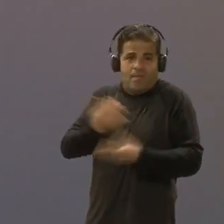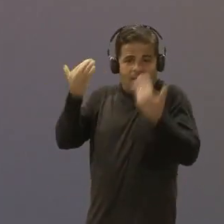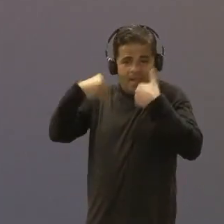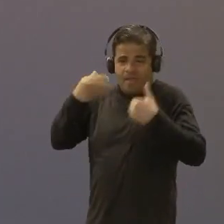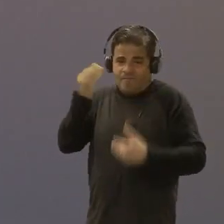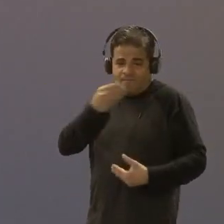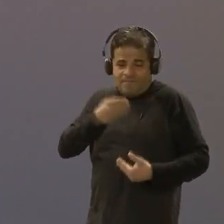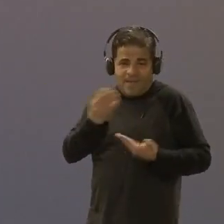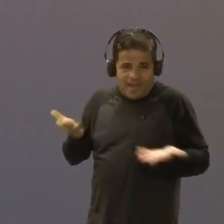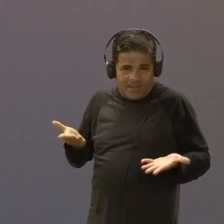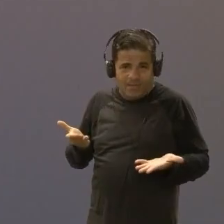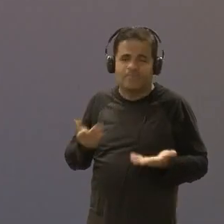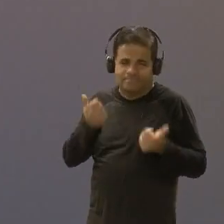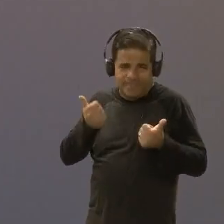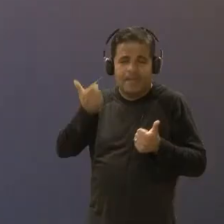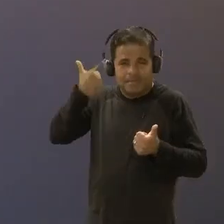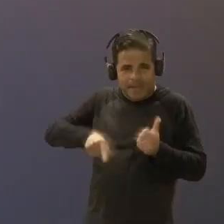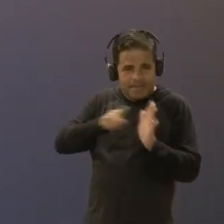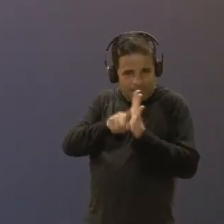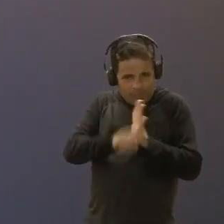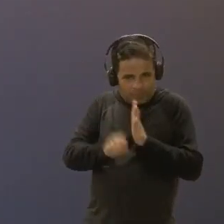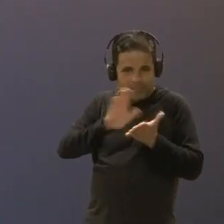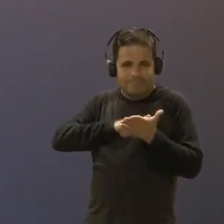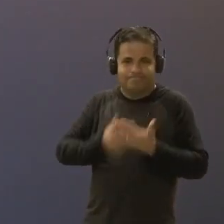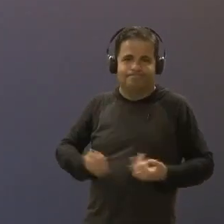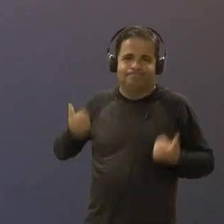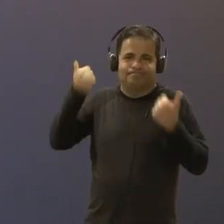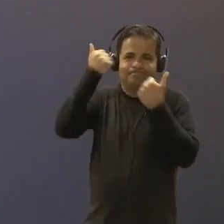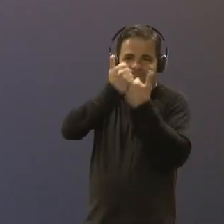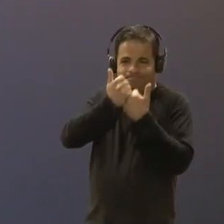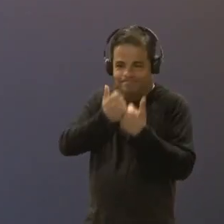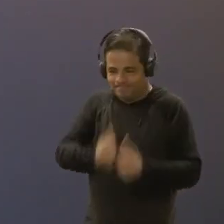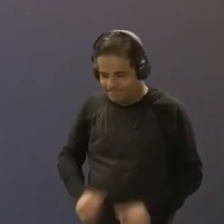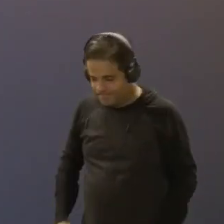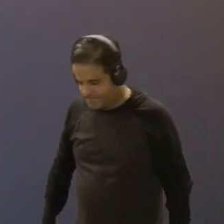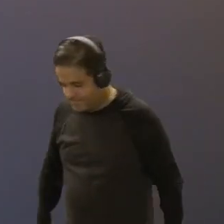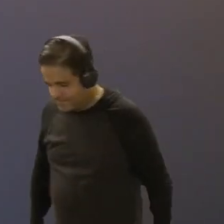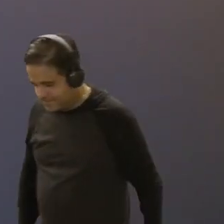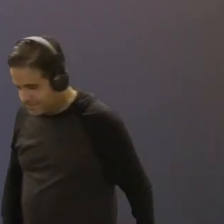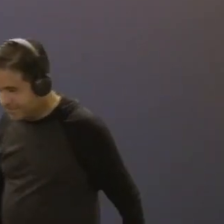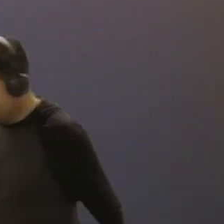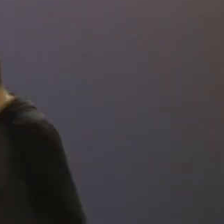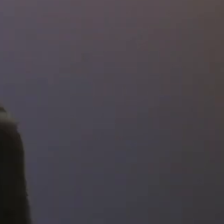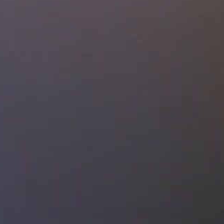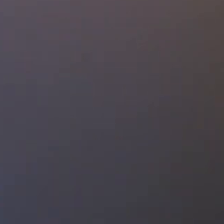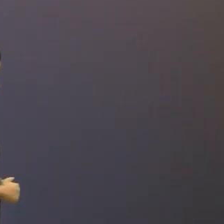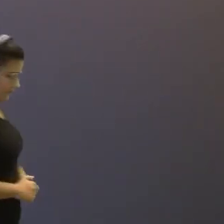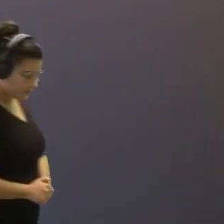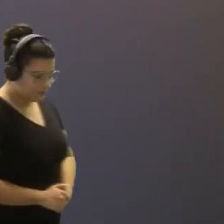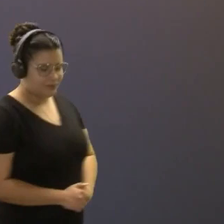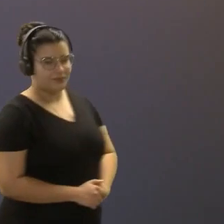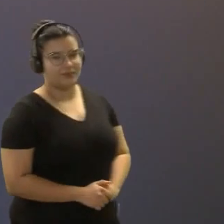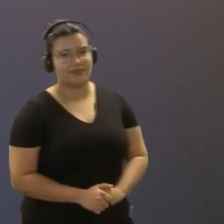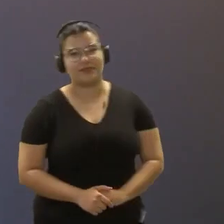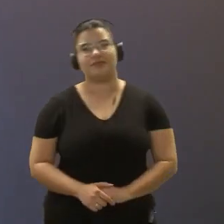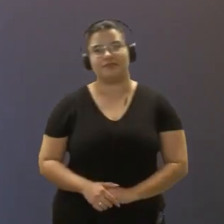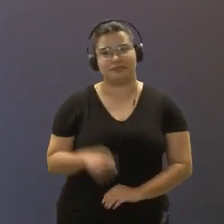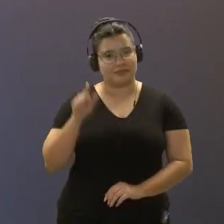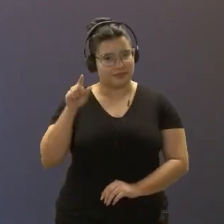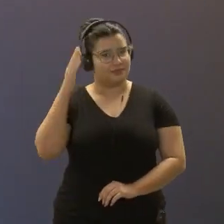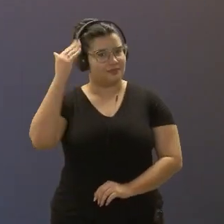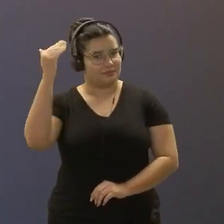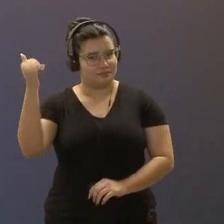A gente tem mais pergunta aqui, Dr. João, fazendo sucesso. O Nutrim Control tem contraindicação, idade mínima para